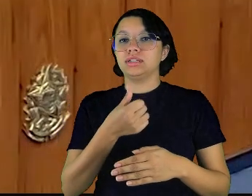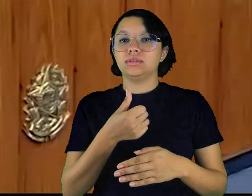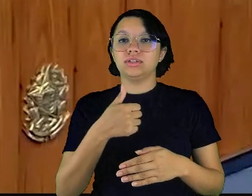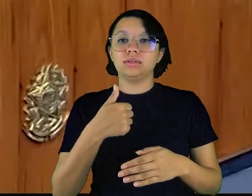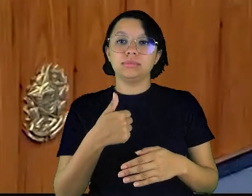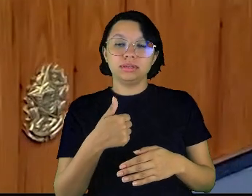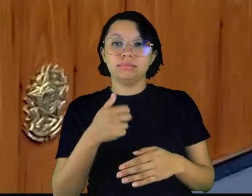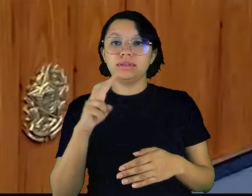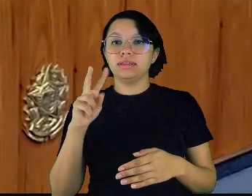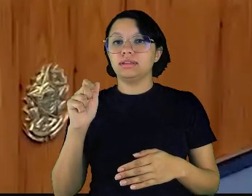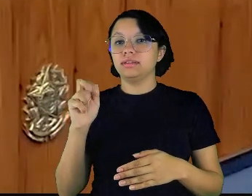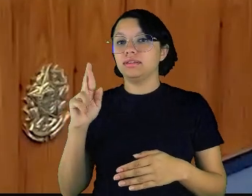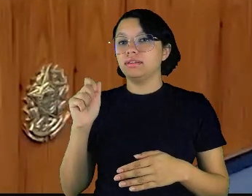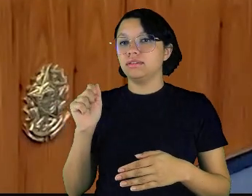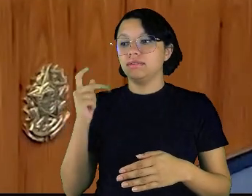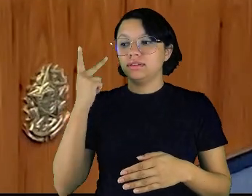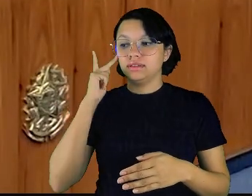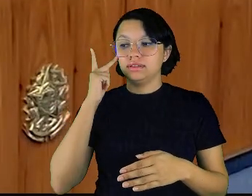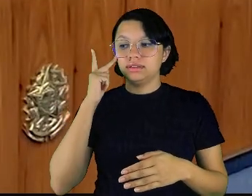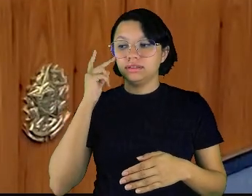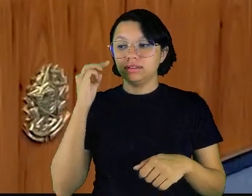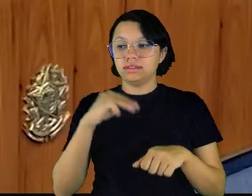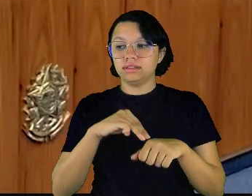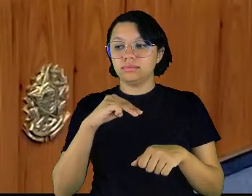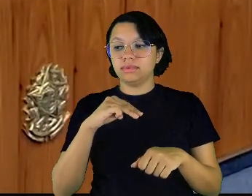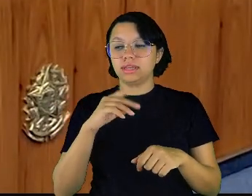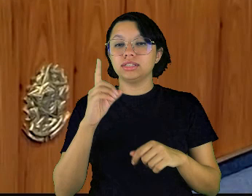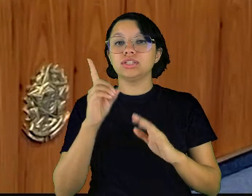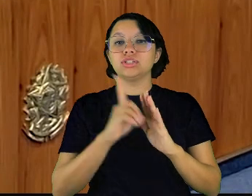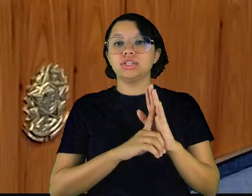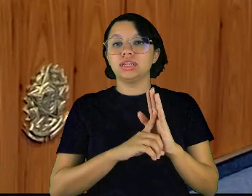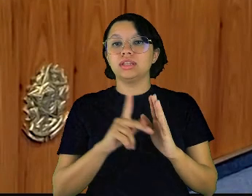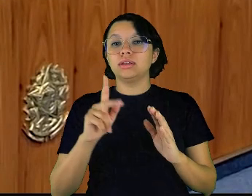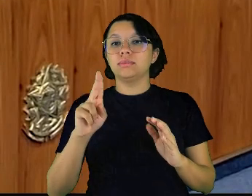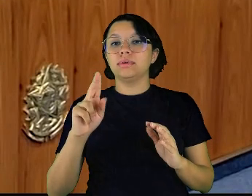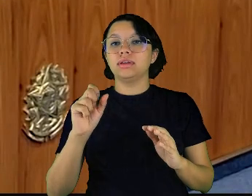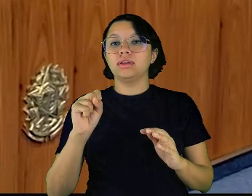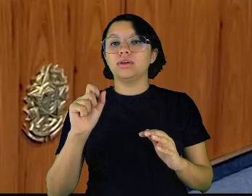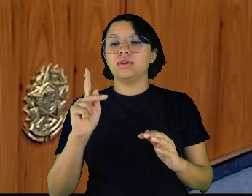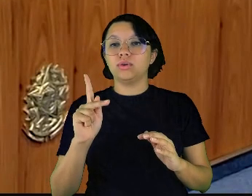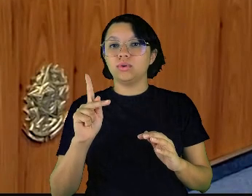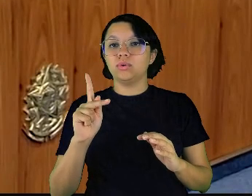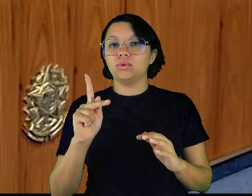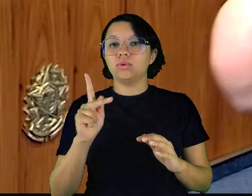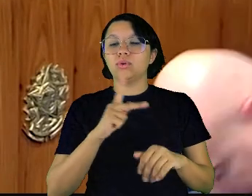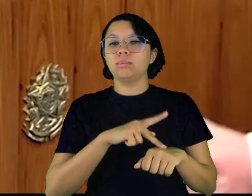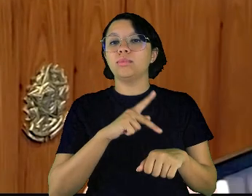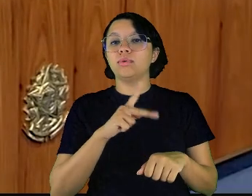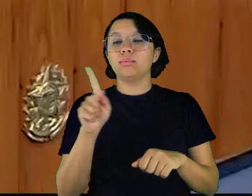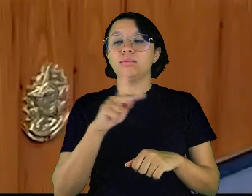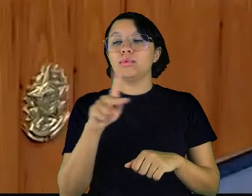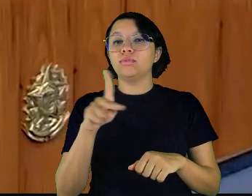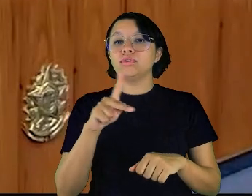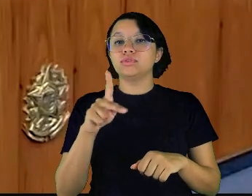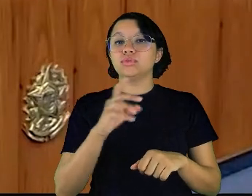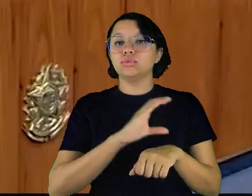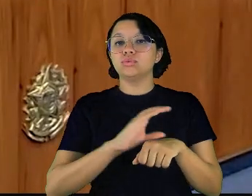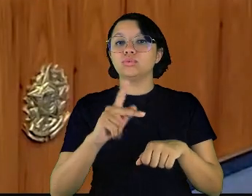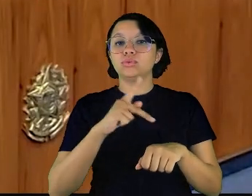71ª Vara de São Paulo, mestre em Direito pela USP, professor universitário em curso de pós-graduação e